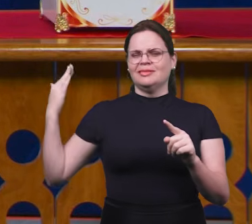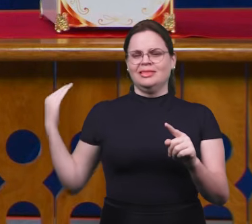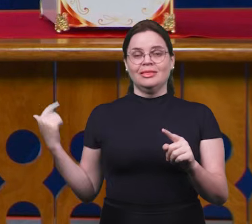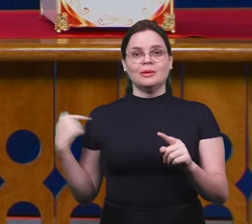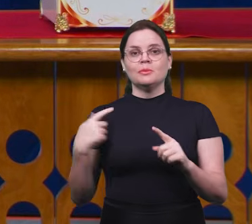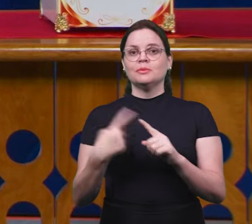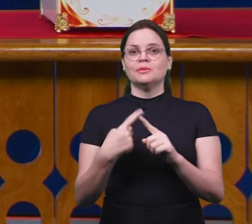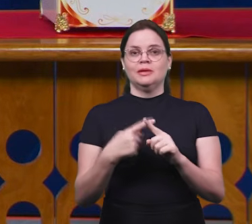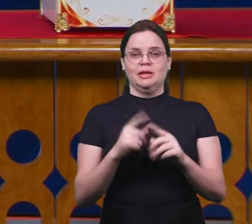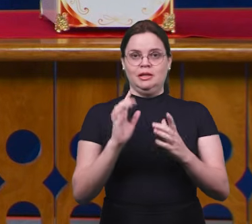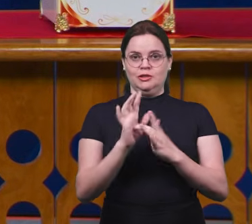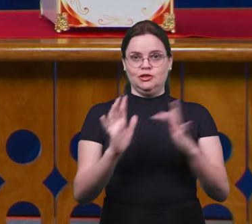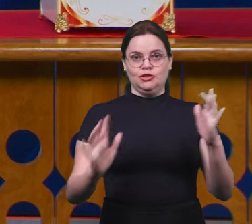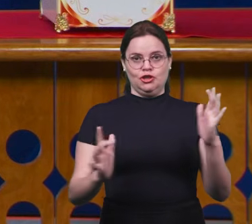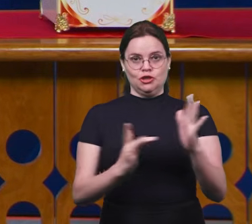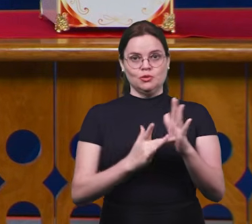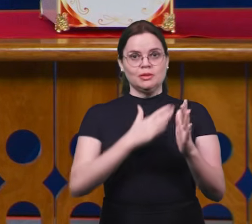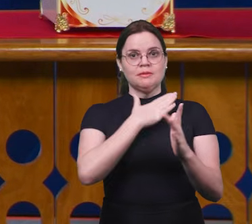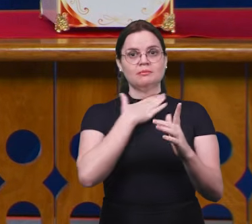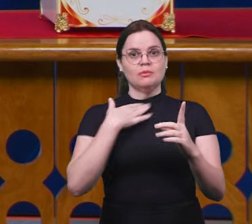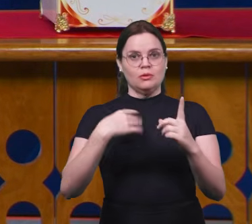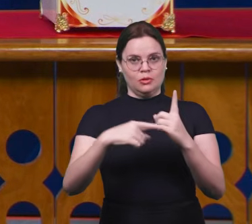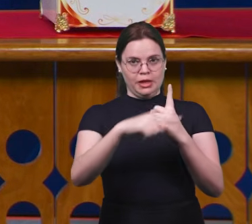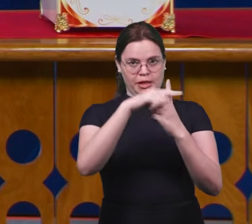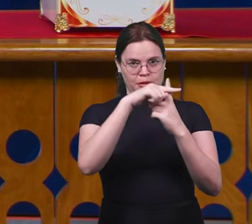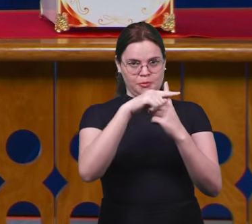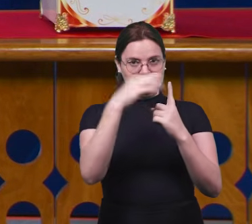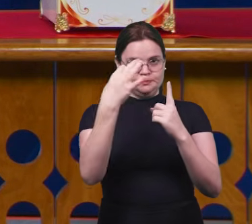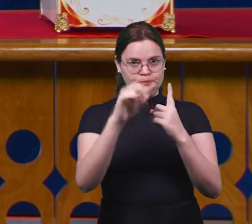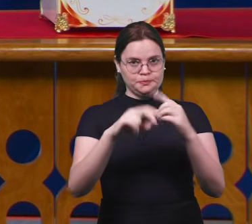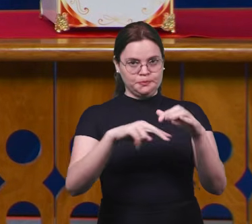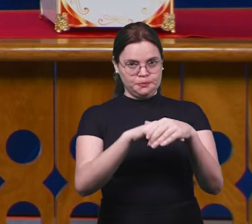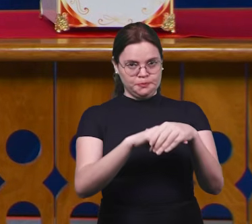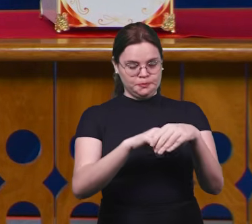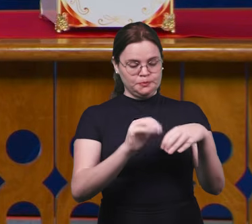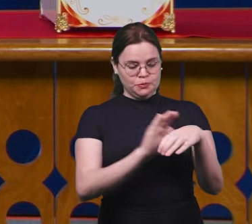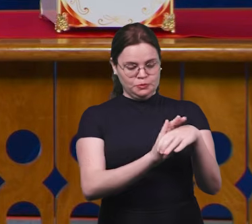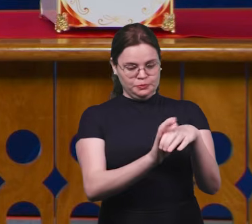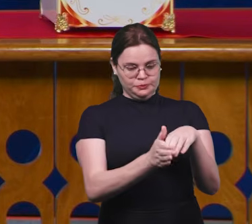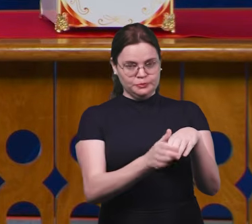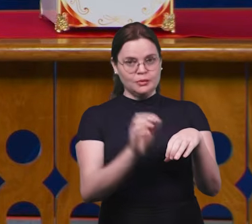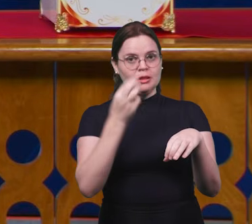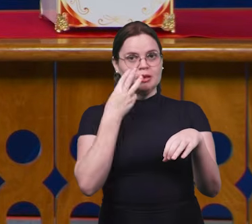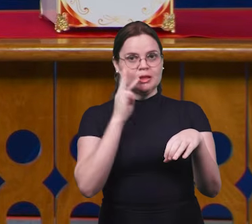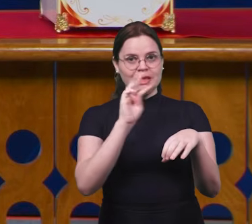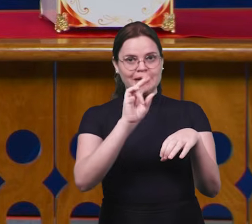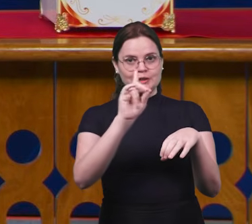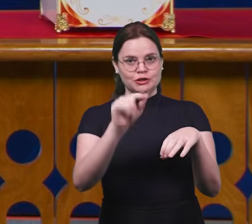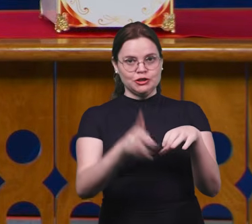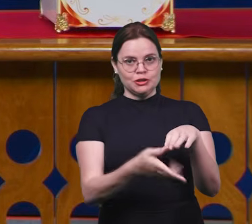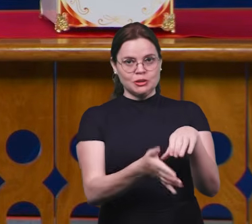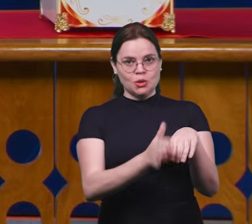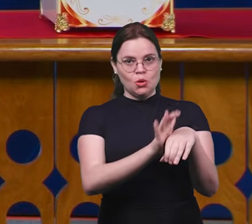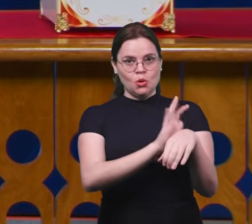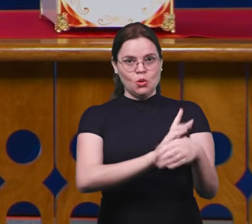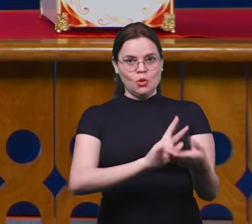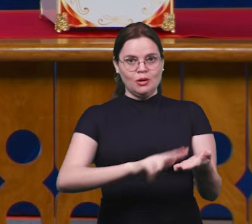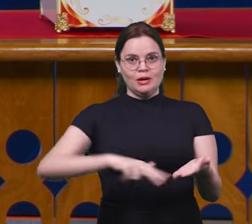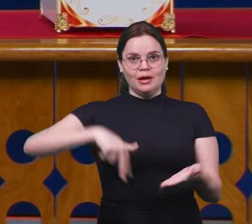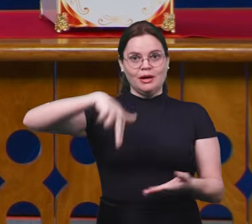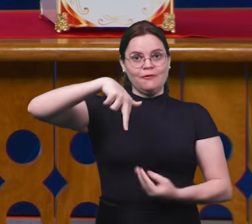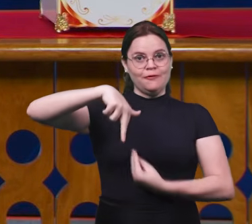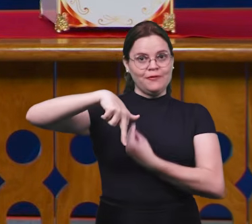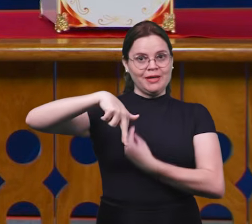Jesus, depois de 40 dias se revelando, aparecendo aos seus discípulos,